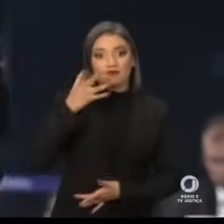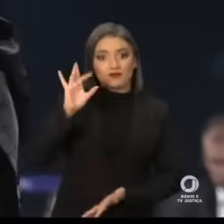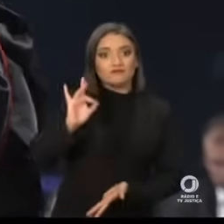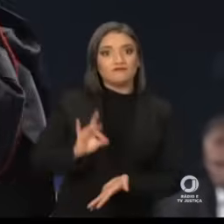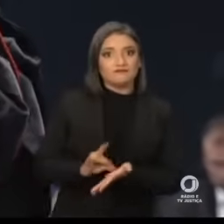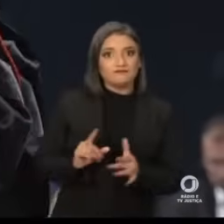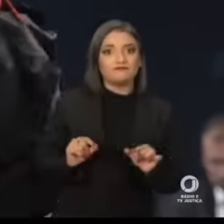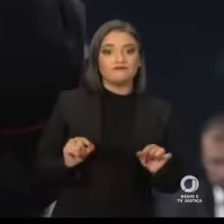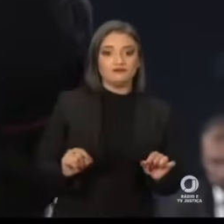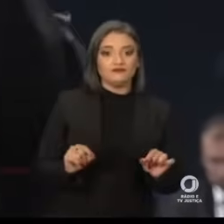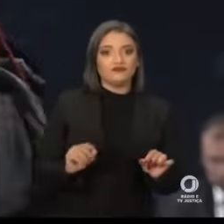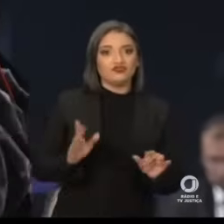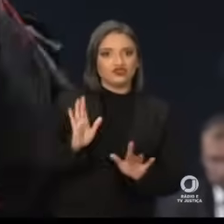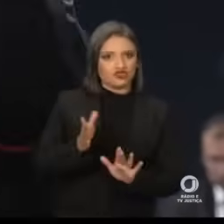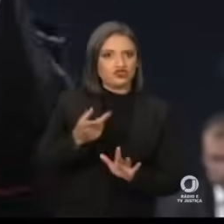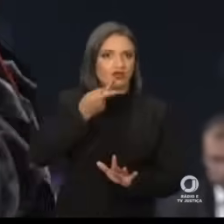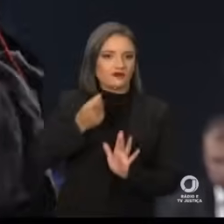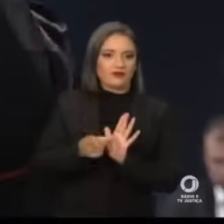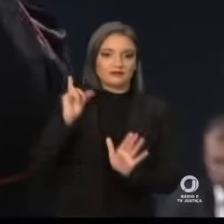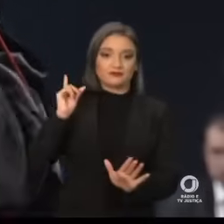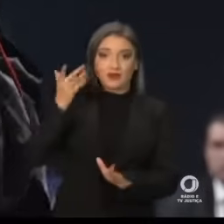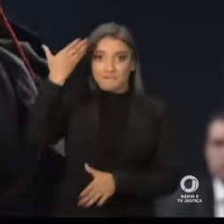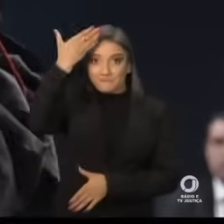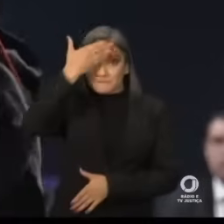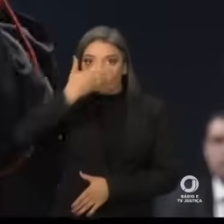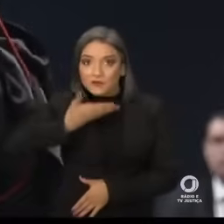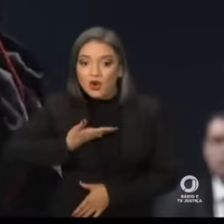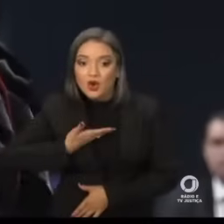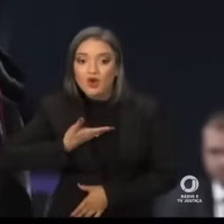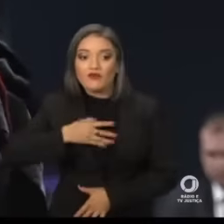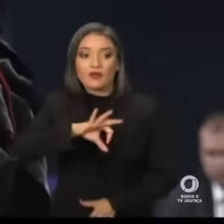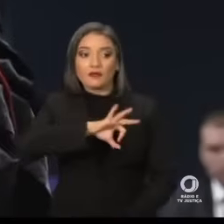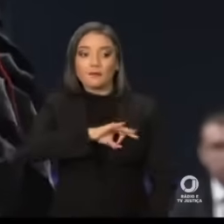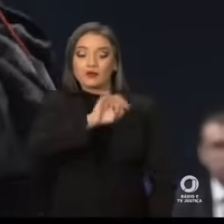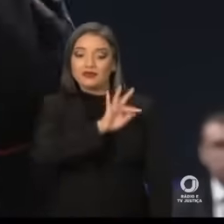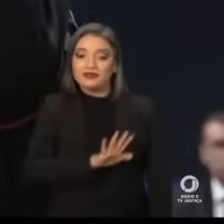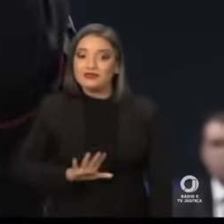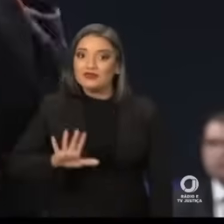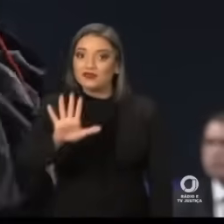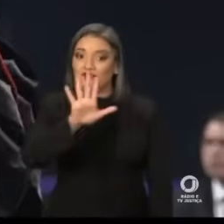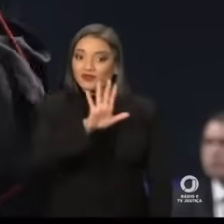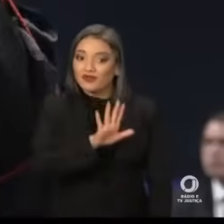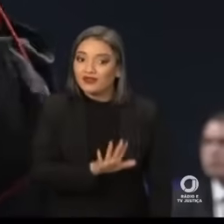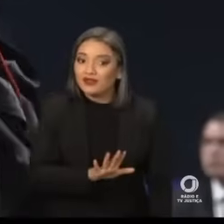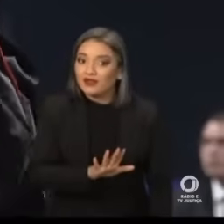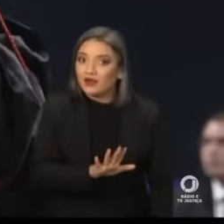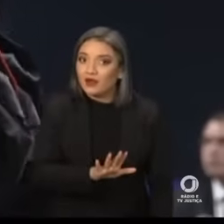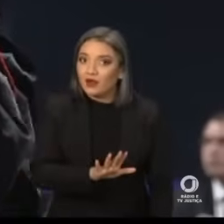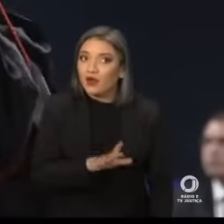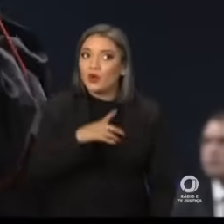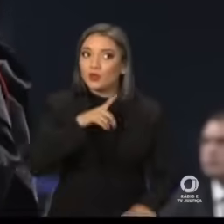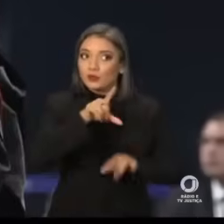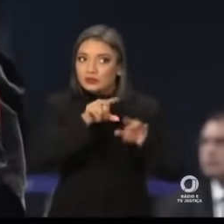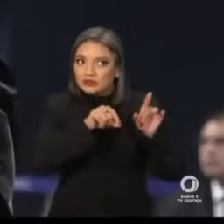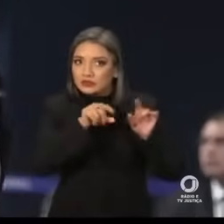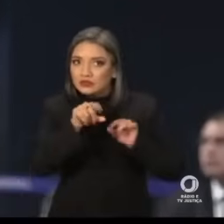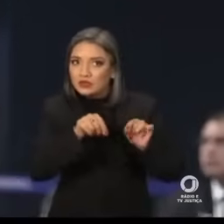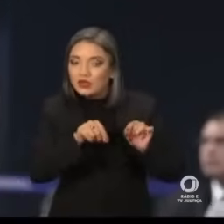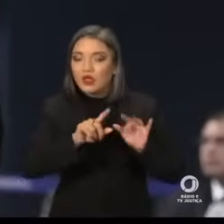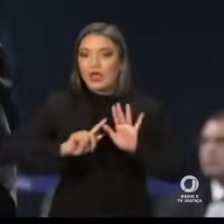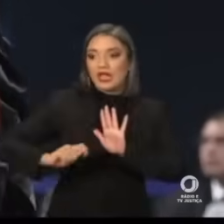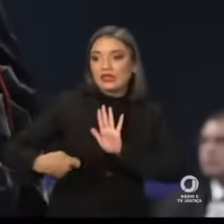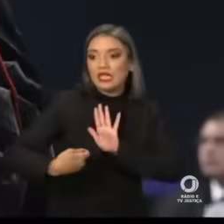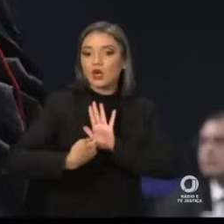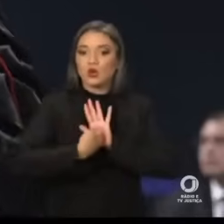que as provas eleitas pela Polícia Federal, as provas eleitas pela denúncia